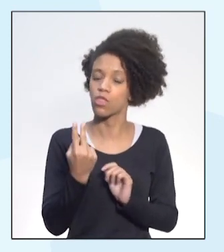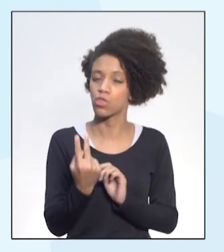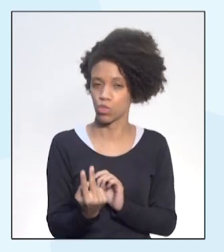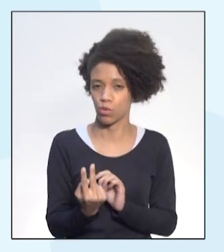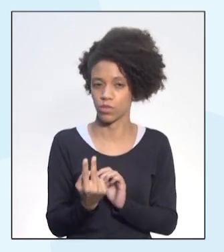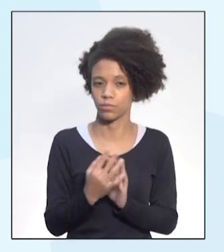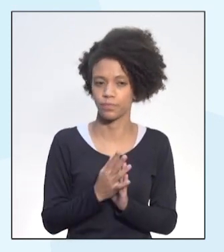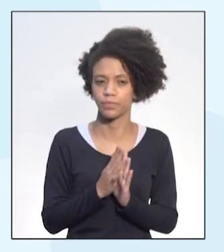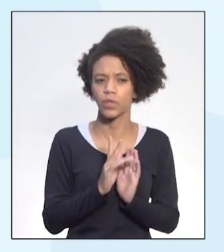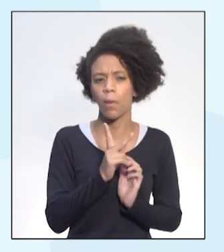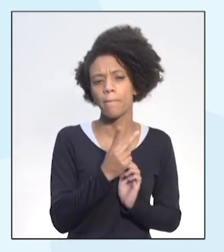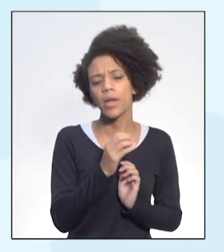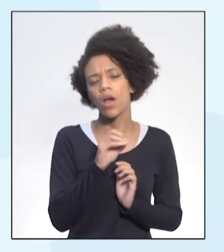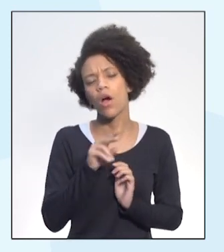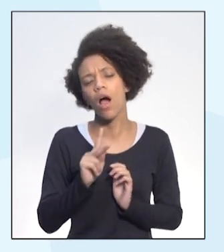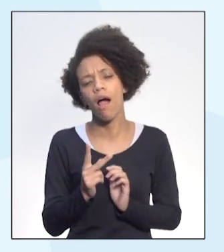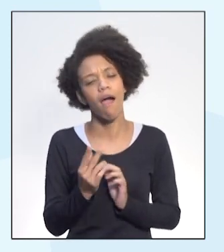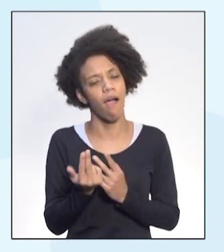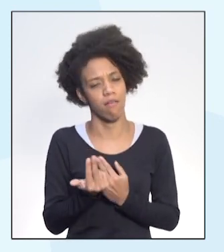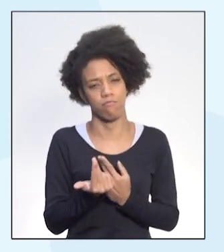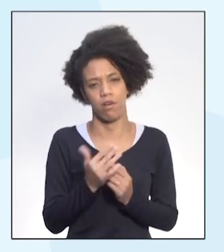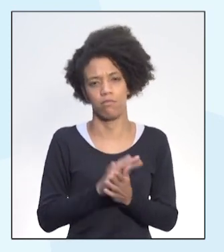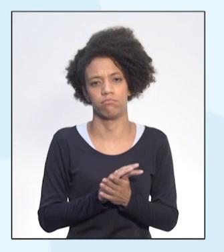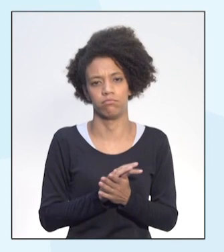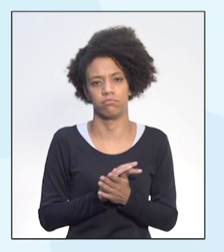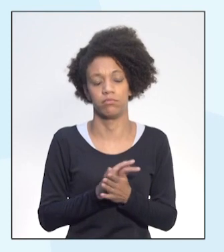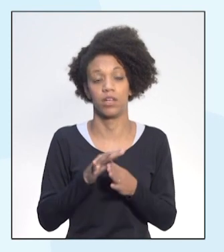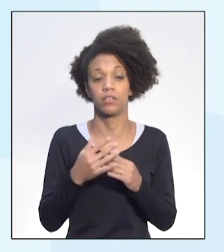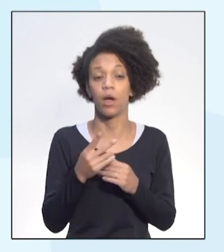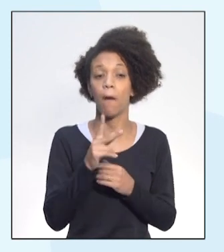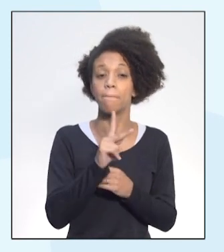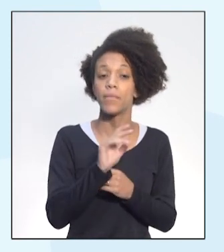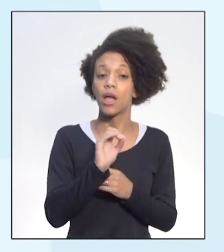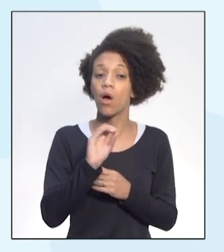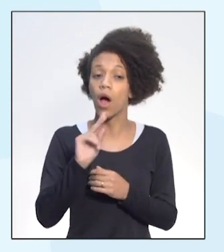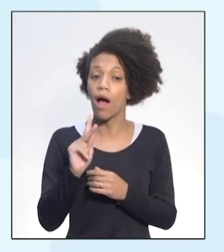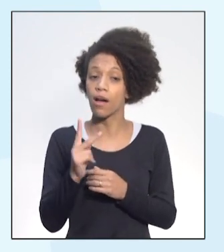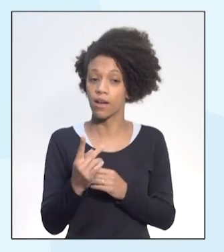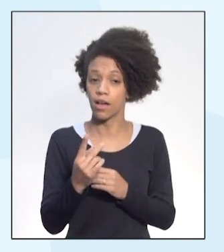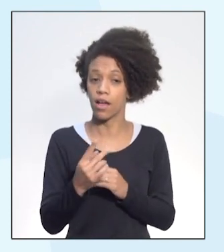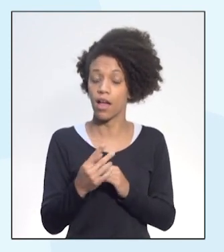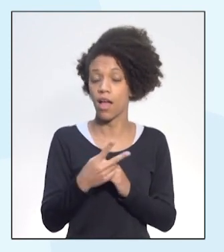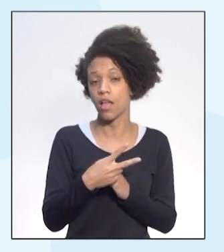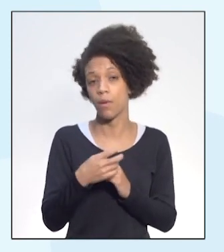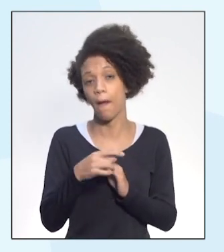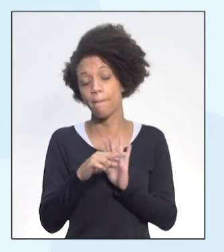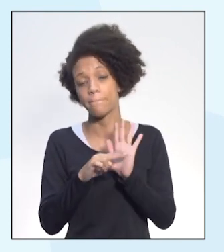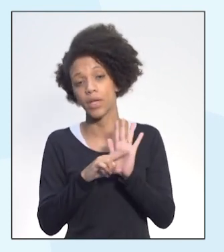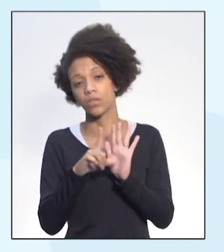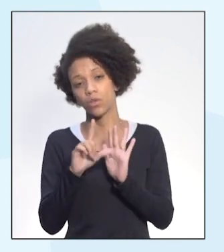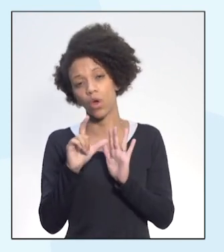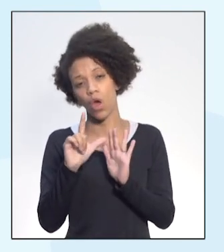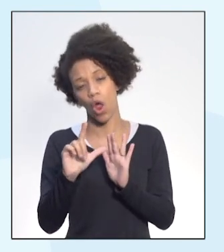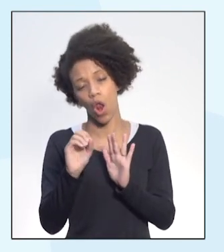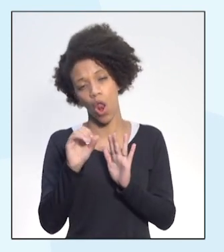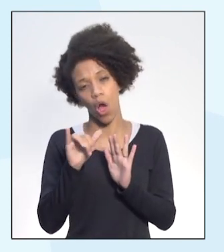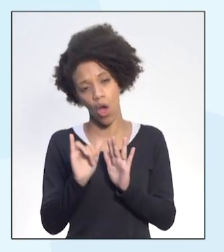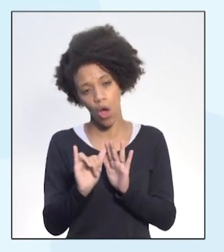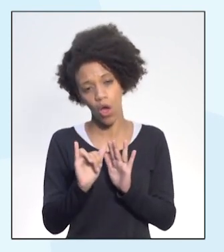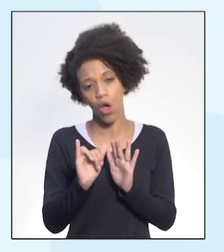o POH é a mesma ideia, né? Então, o POH é igual ao menos log da concentração